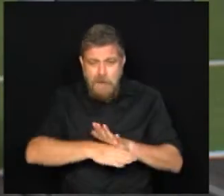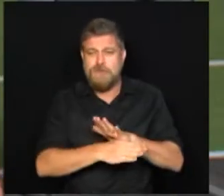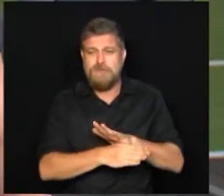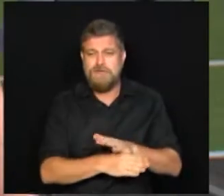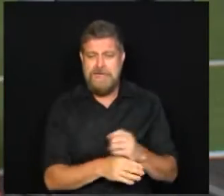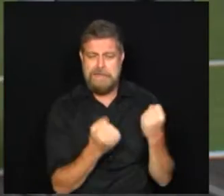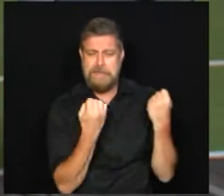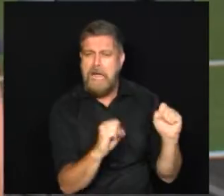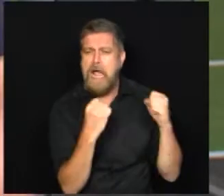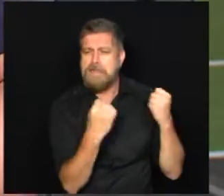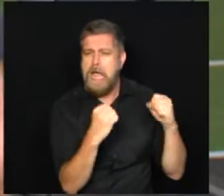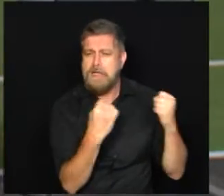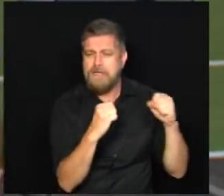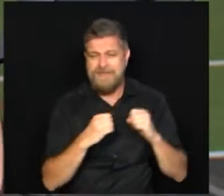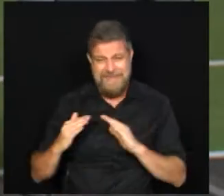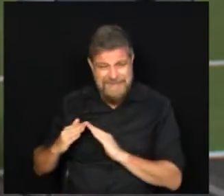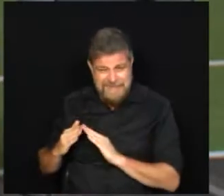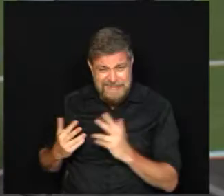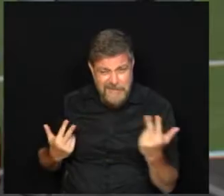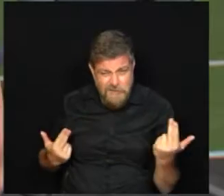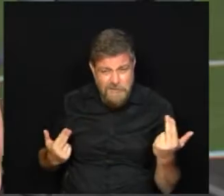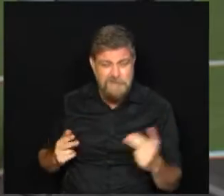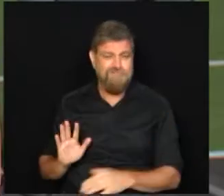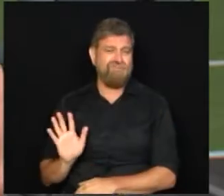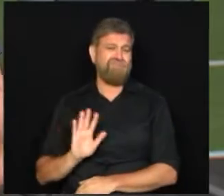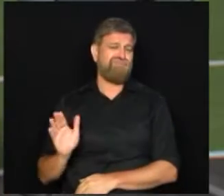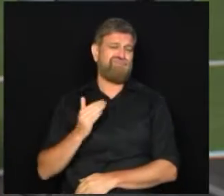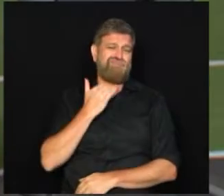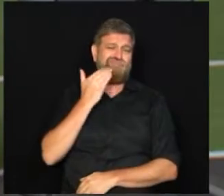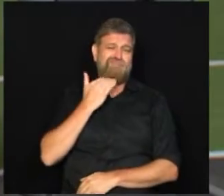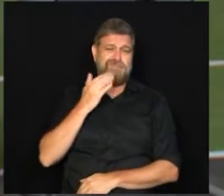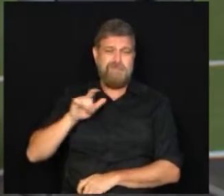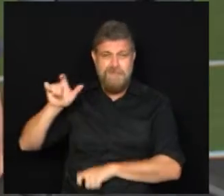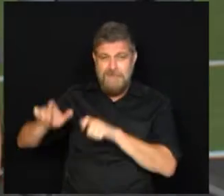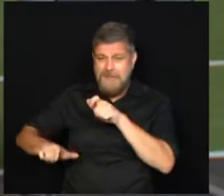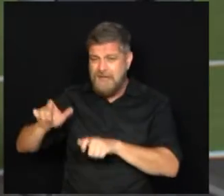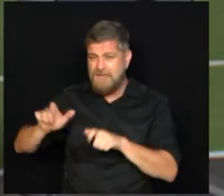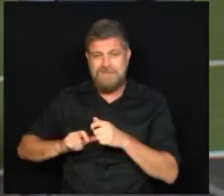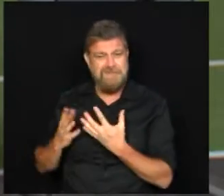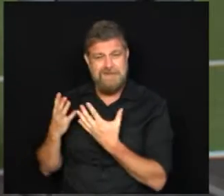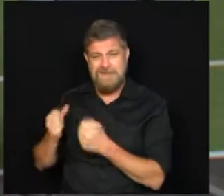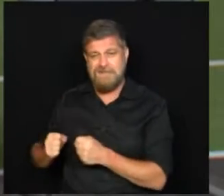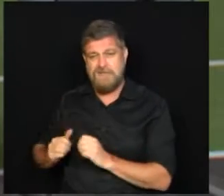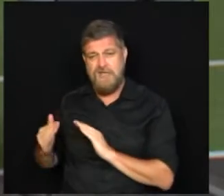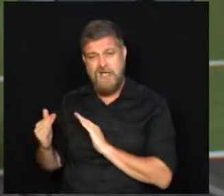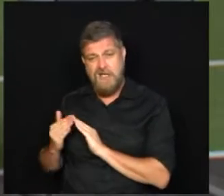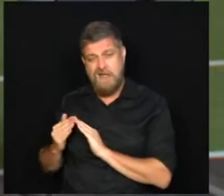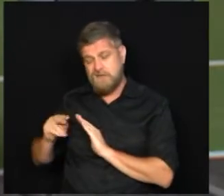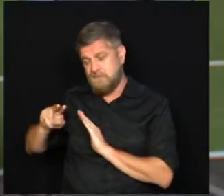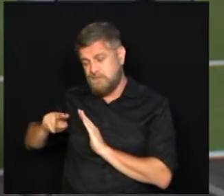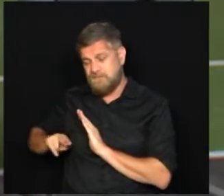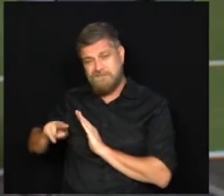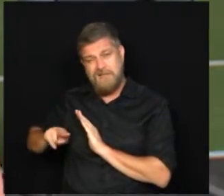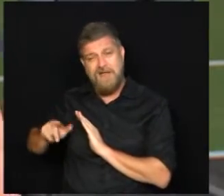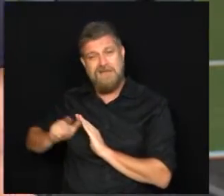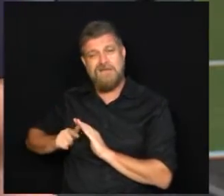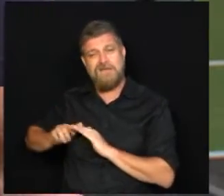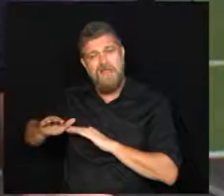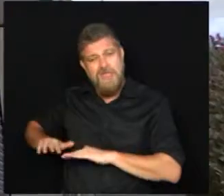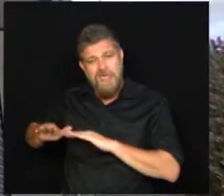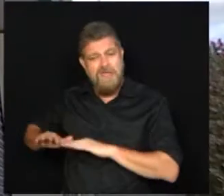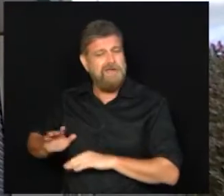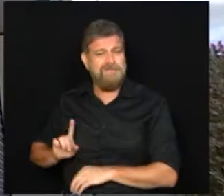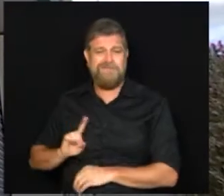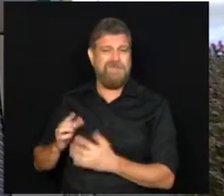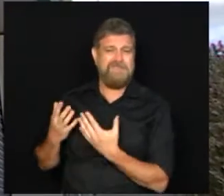treino em casa não é a mesma coisa então eu já gente tem percebido que as pessoas já não aceitam mais tanto treinos em casa assim como aceitavam